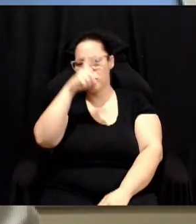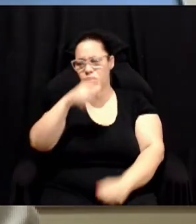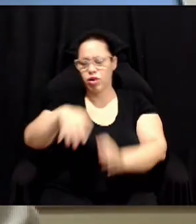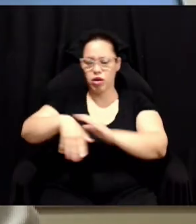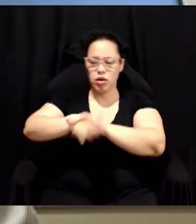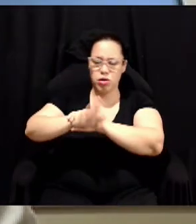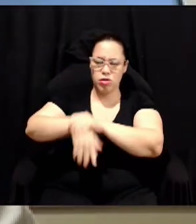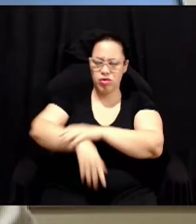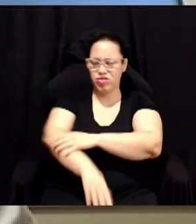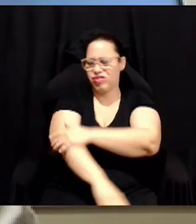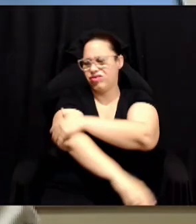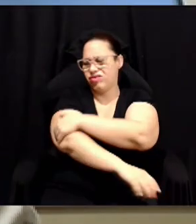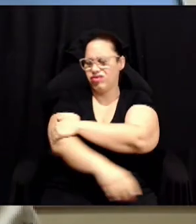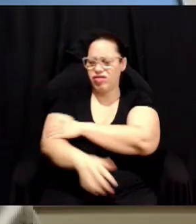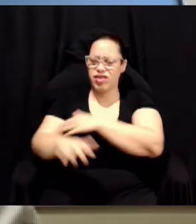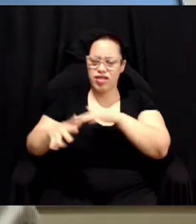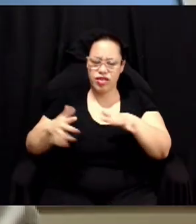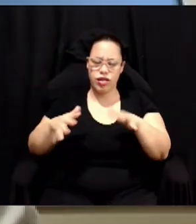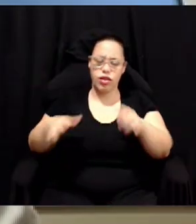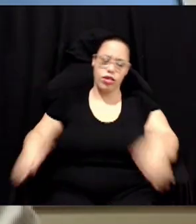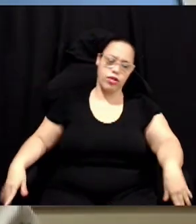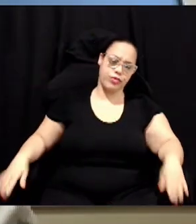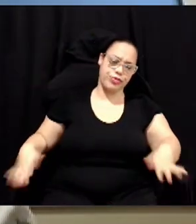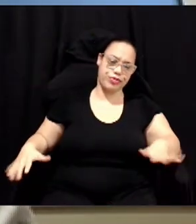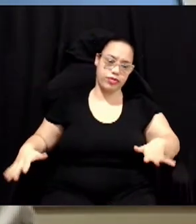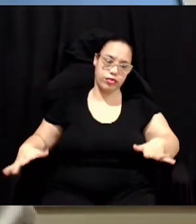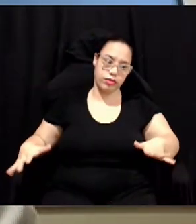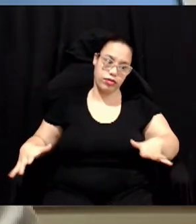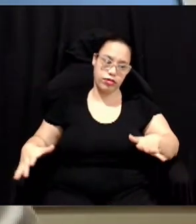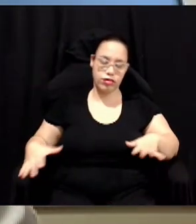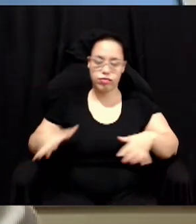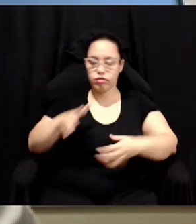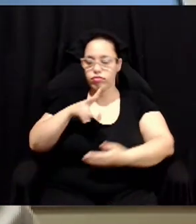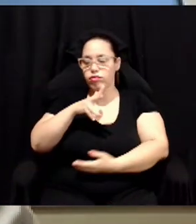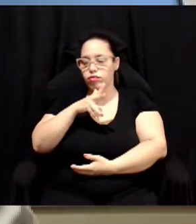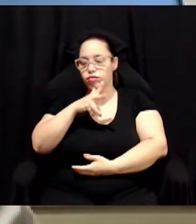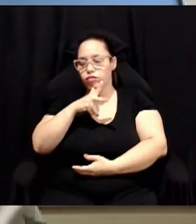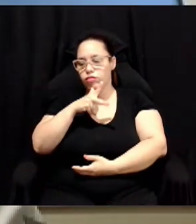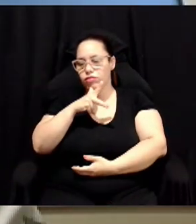tem um tremor de repouso, que está mais lenta, que está mais rígida,